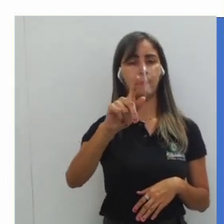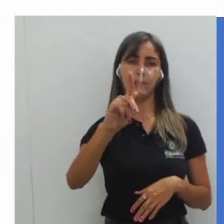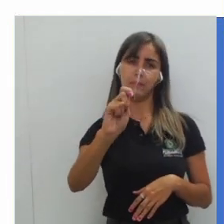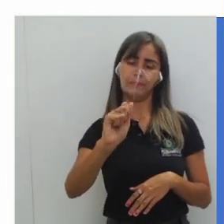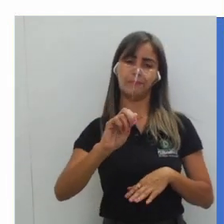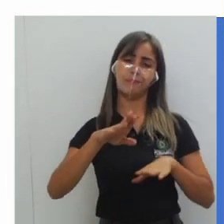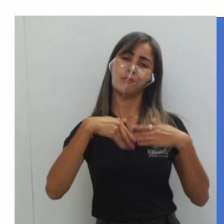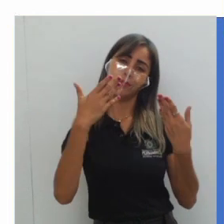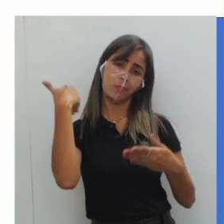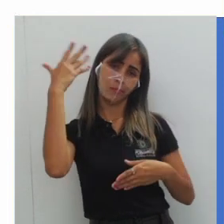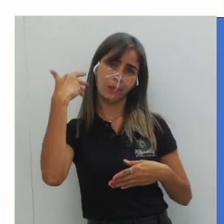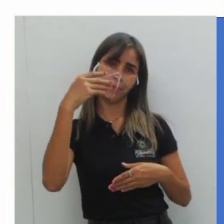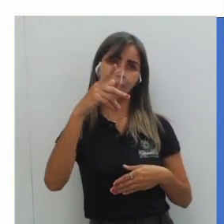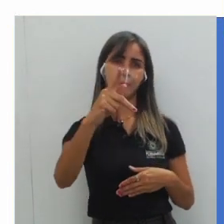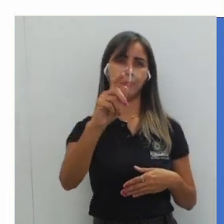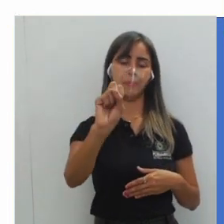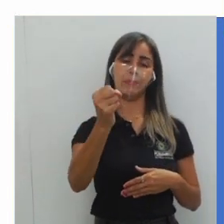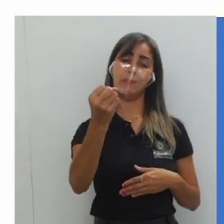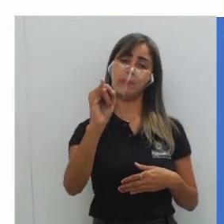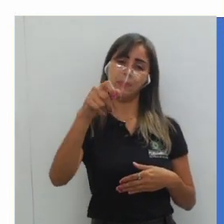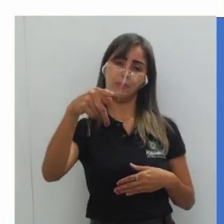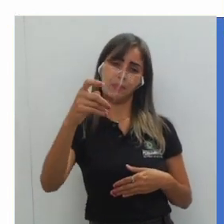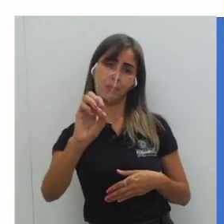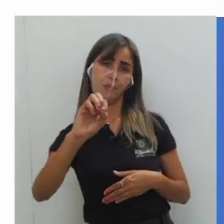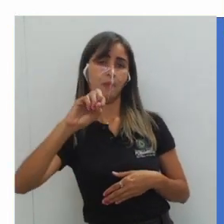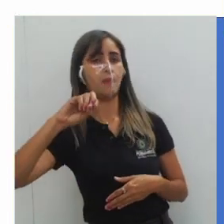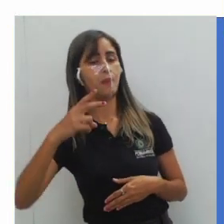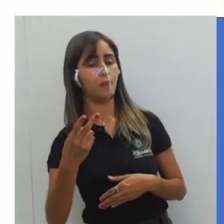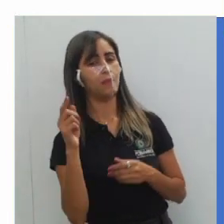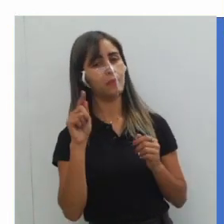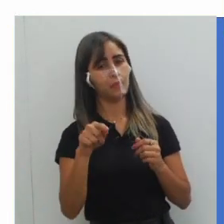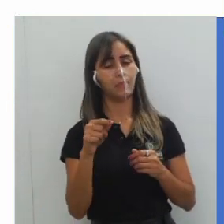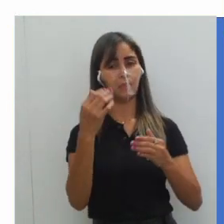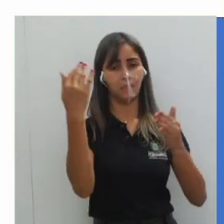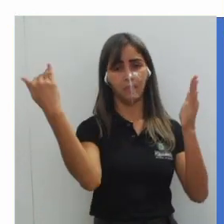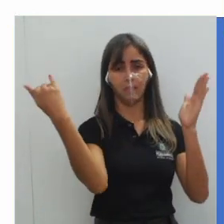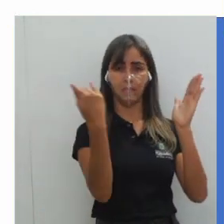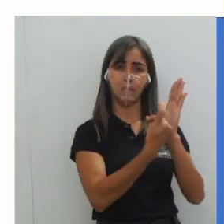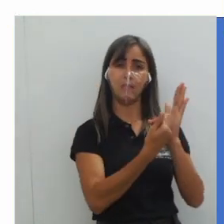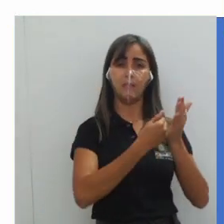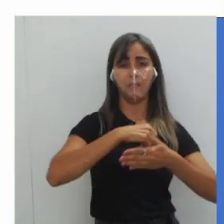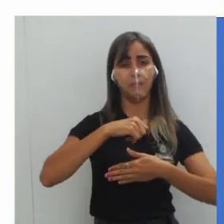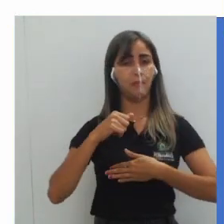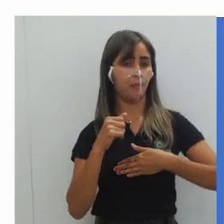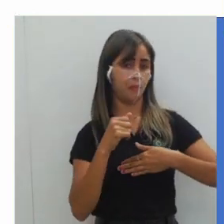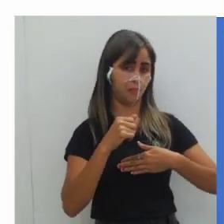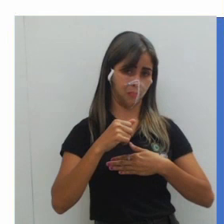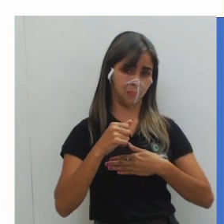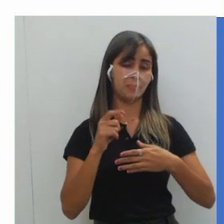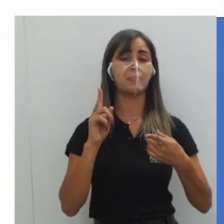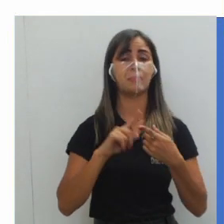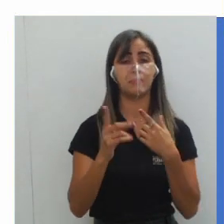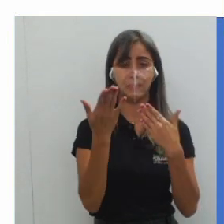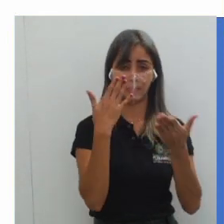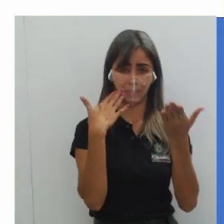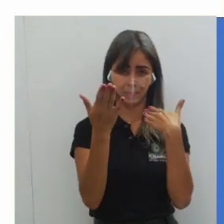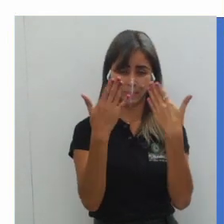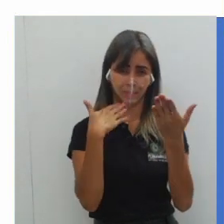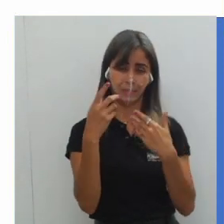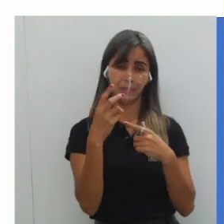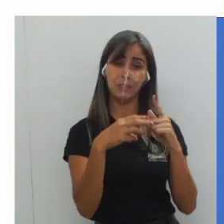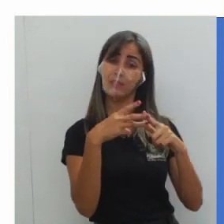than passinho. Brega é melhor que passinho. Ou de repente você colocar o forró aí no meio para fazer